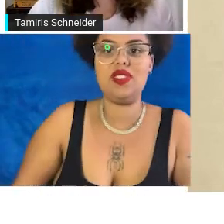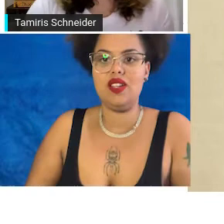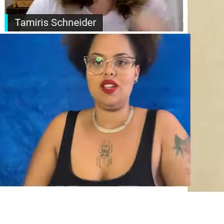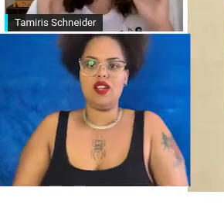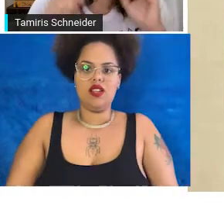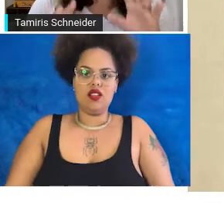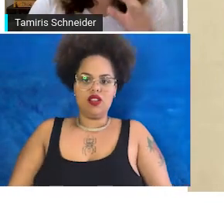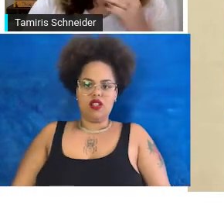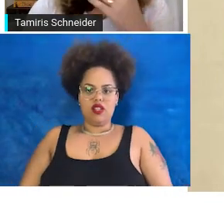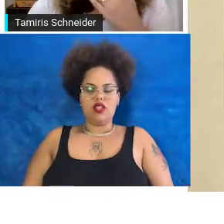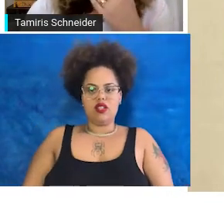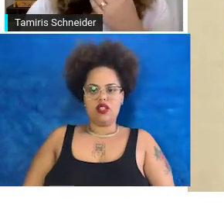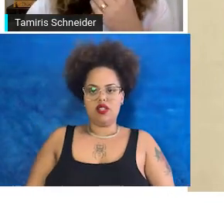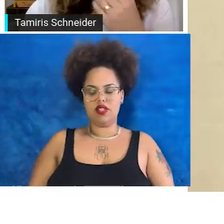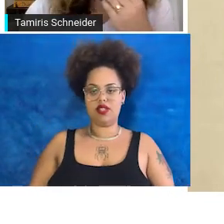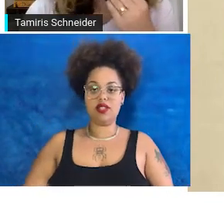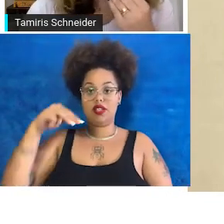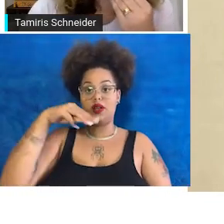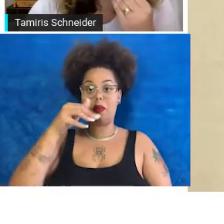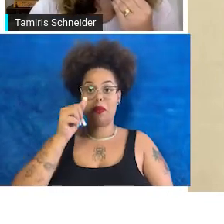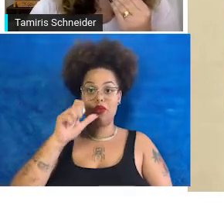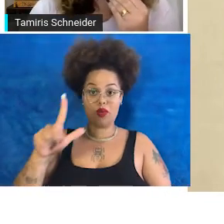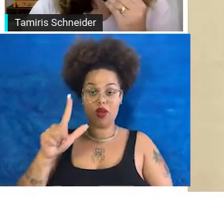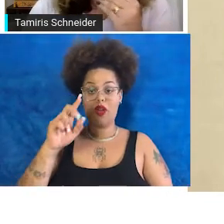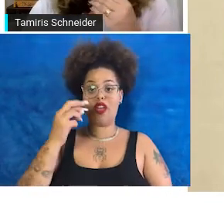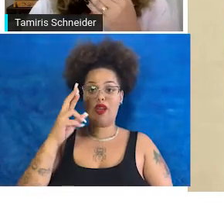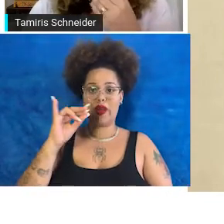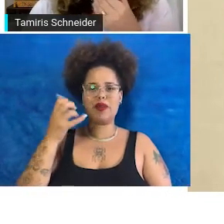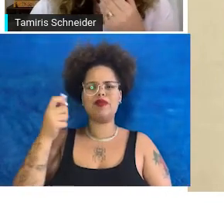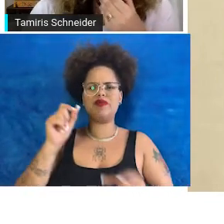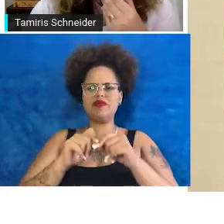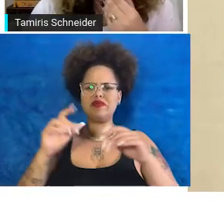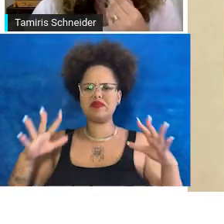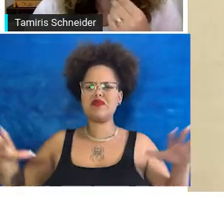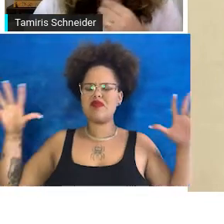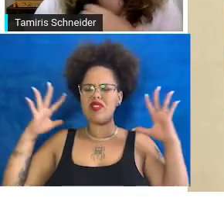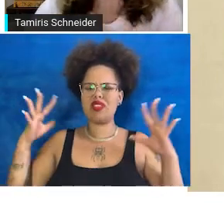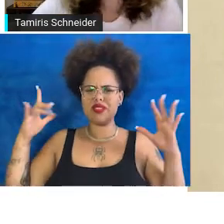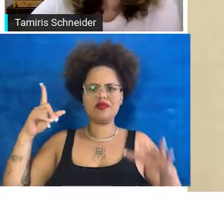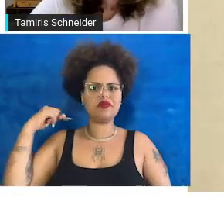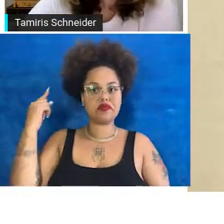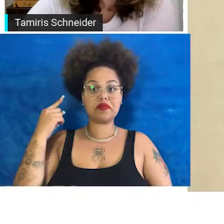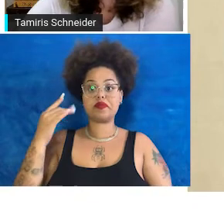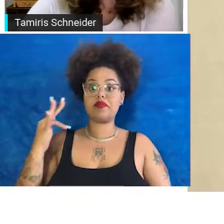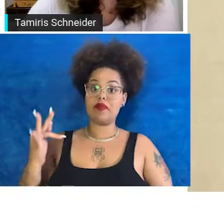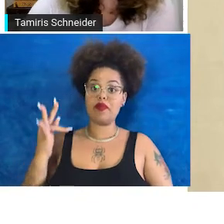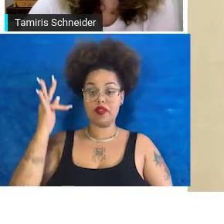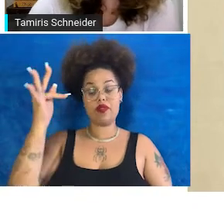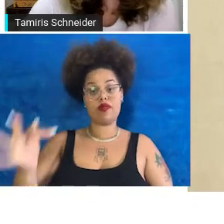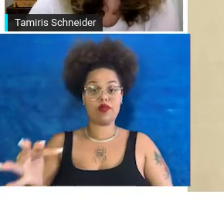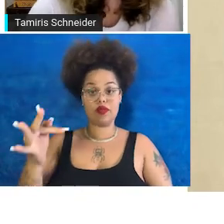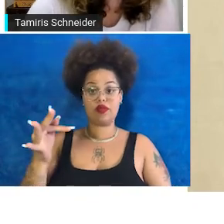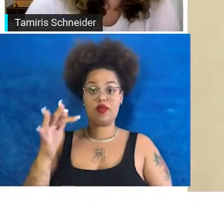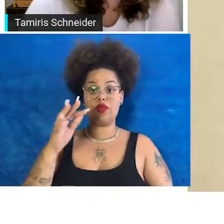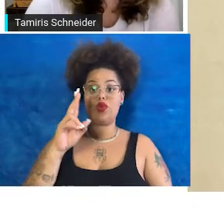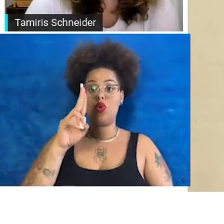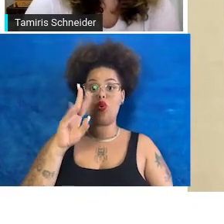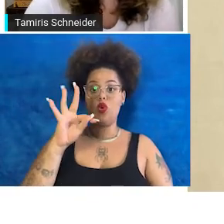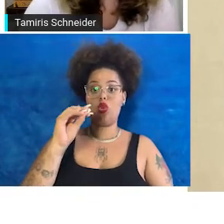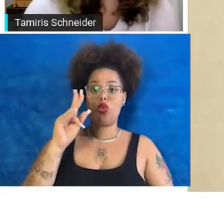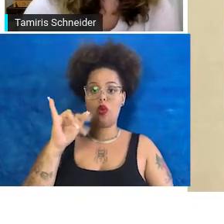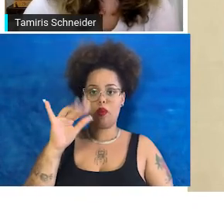Então, a gente no Manual do Herói tinha que fazer uns cenários muito loucos, assim. Era um futuro utópico,